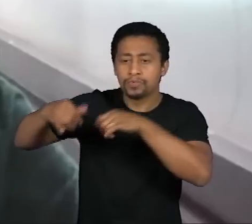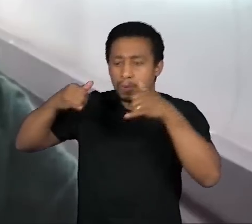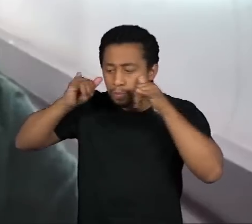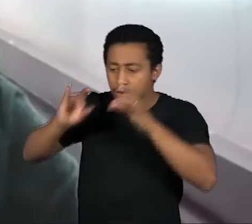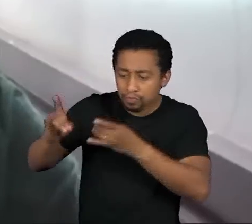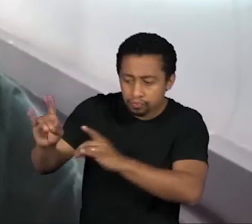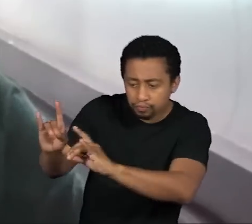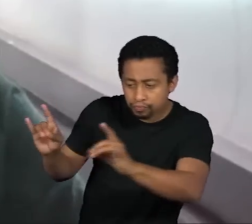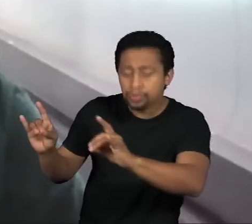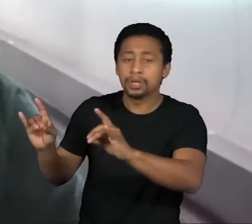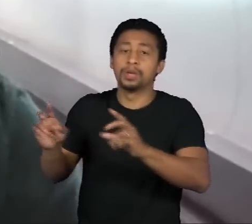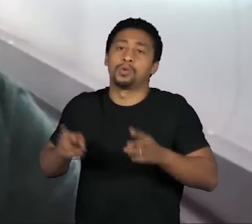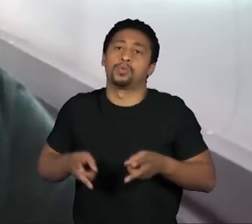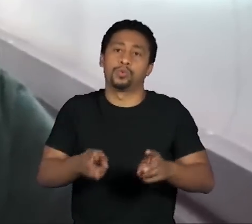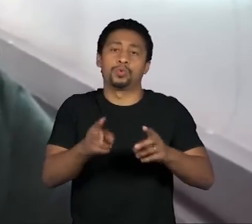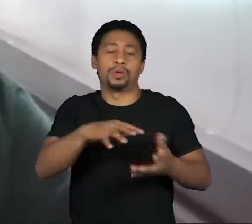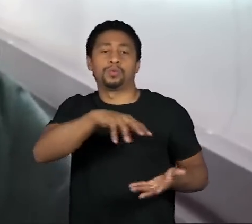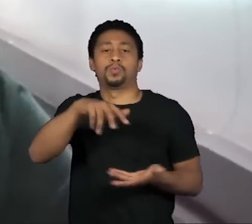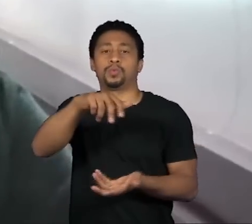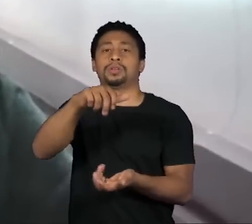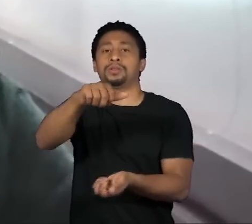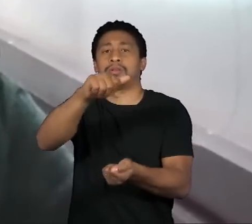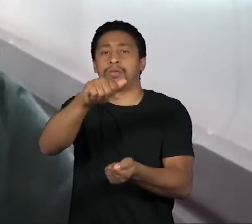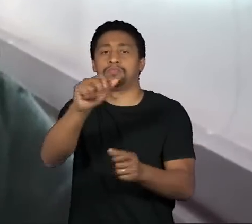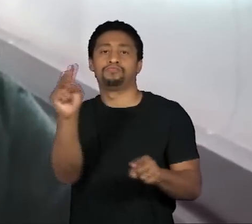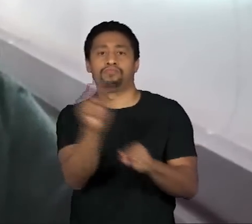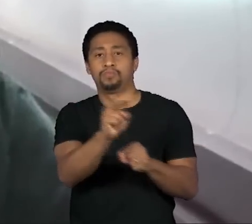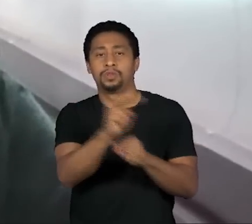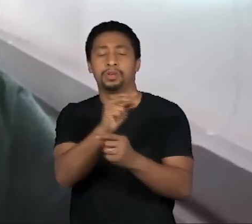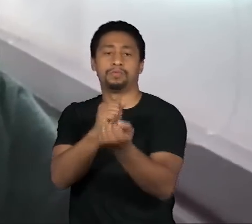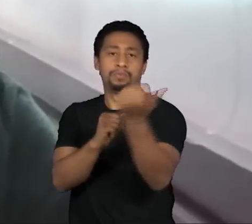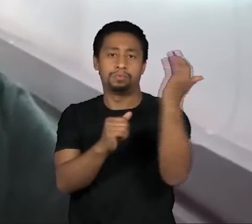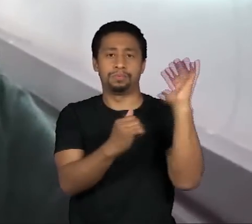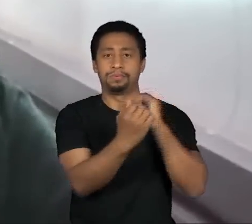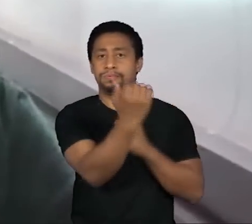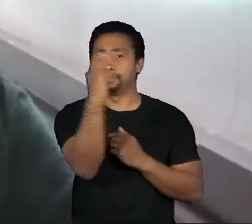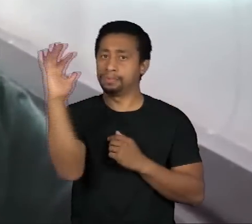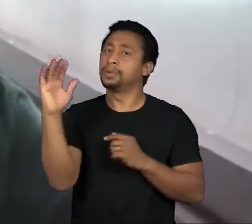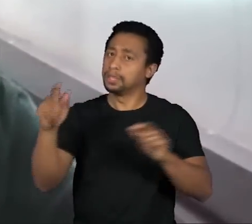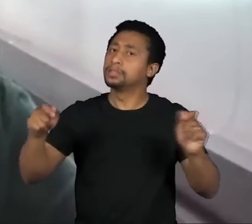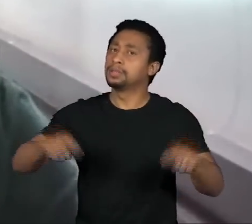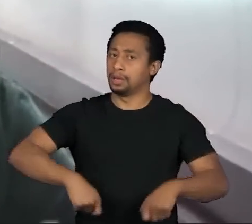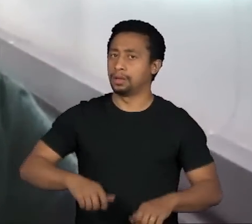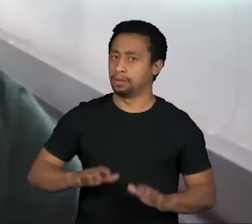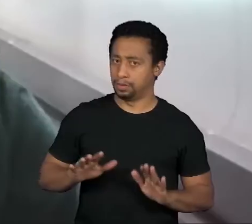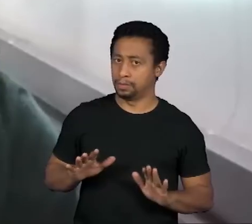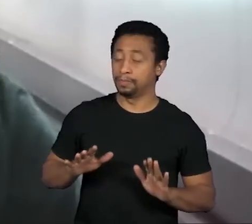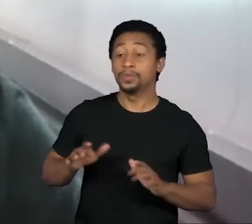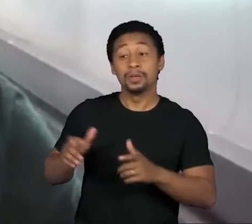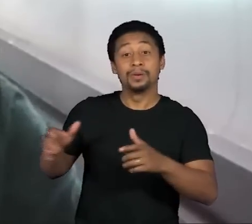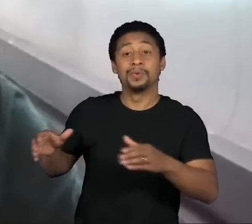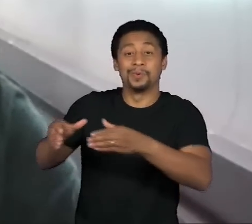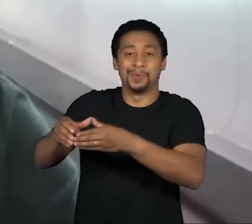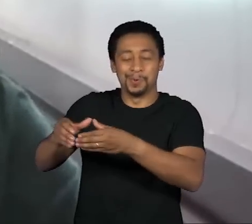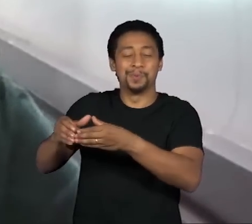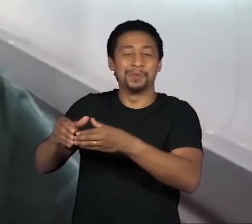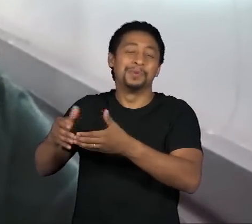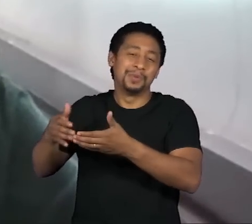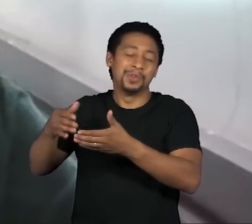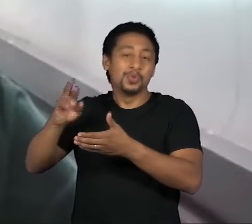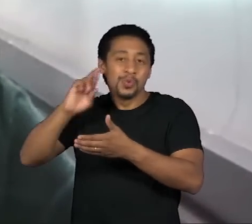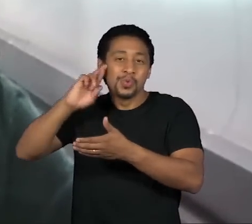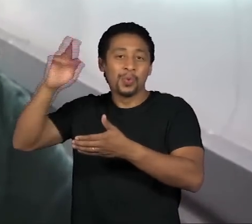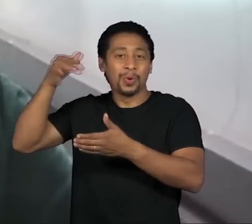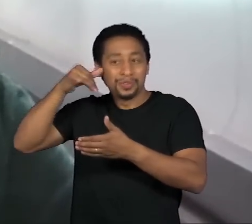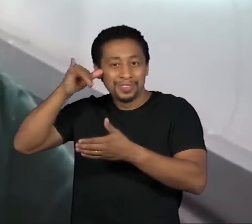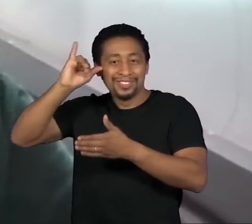os pantaneiros, né? Então, tem os fazendeiros da região do Pantanal que fazem essa pecuária tradicional há mais